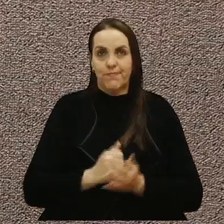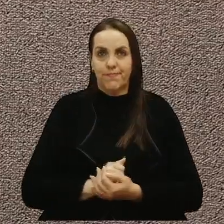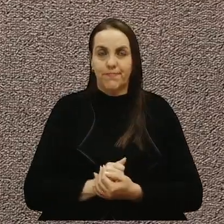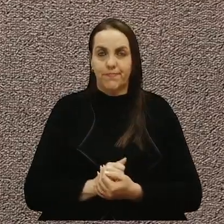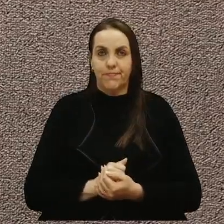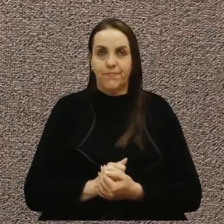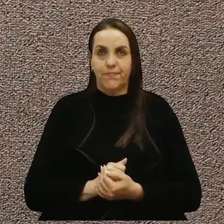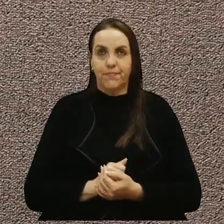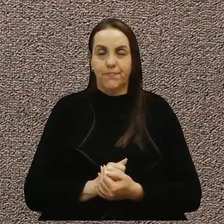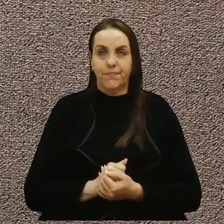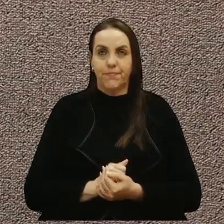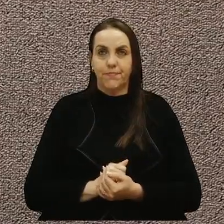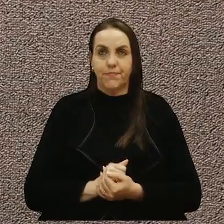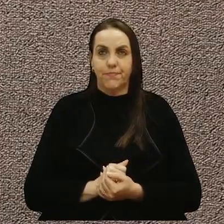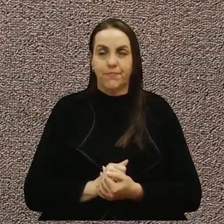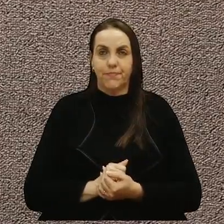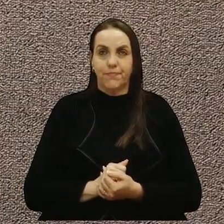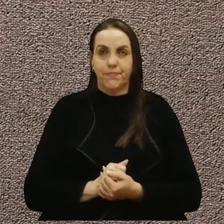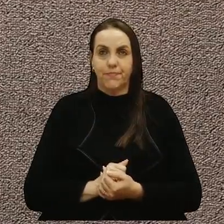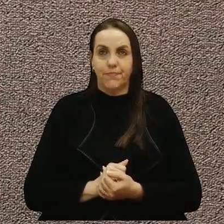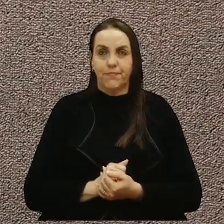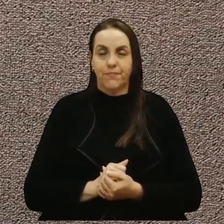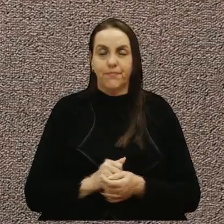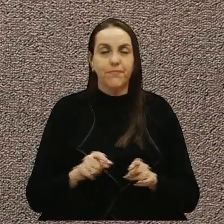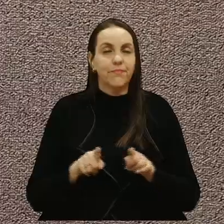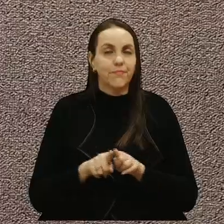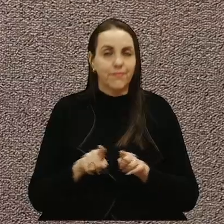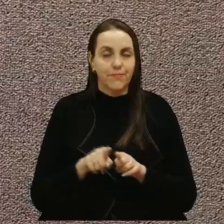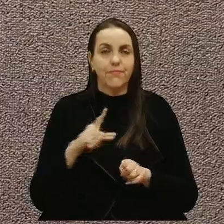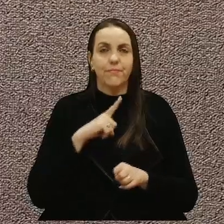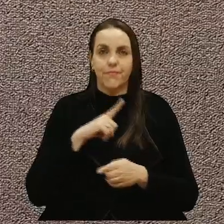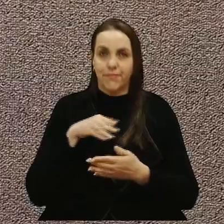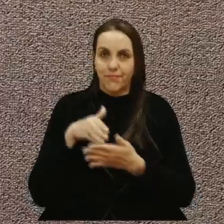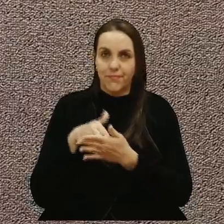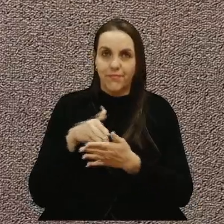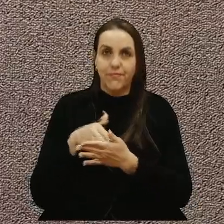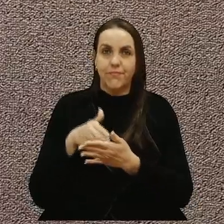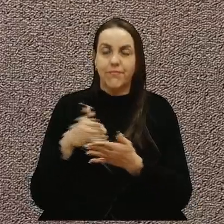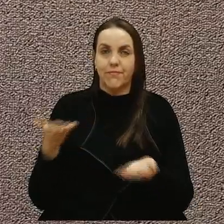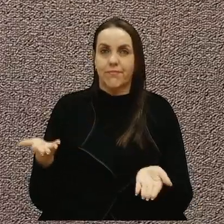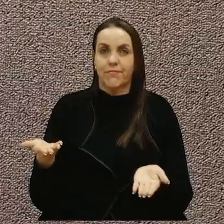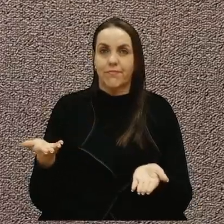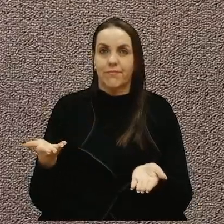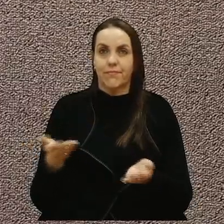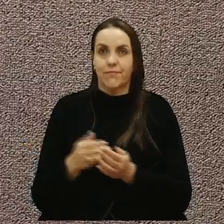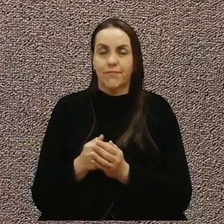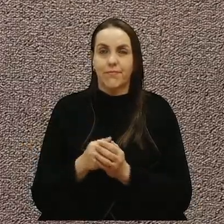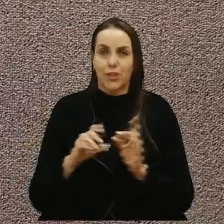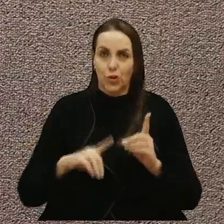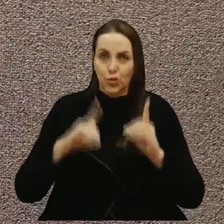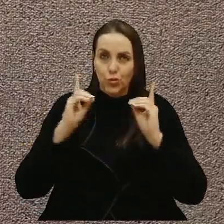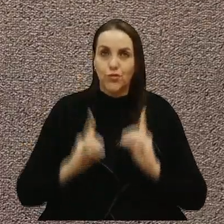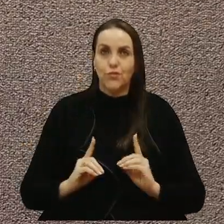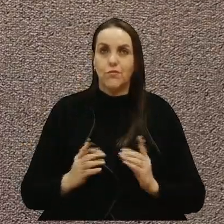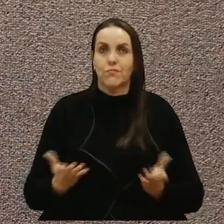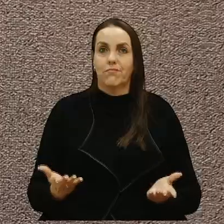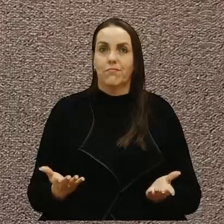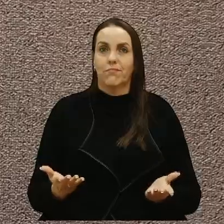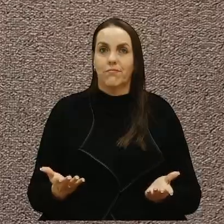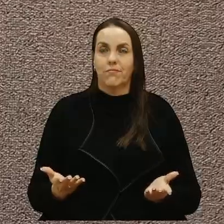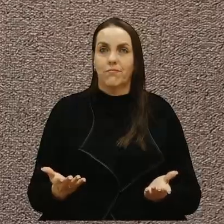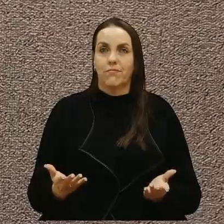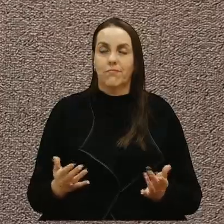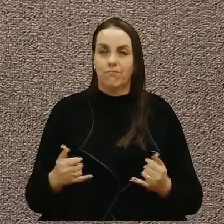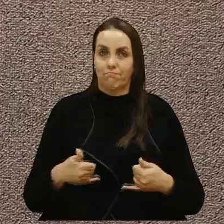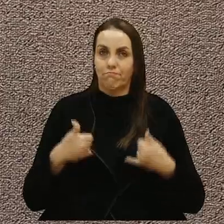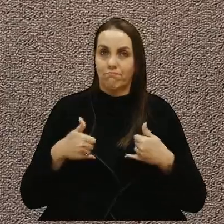né? E que tem uma limitação no sentido de manter a dignidade, a honra